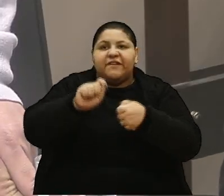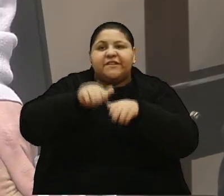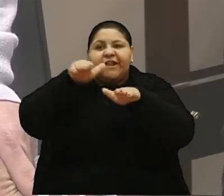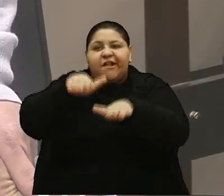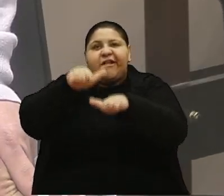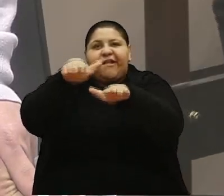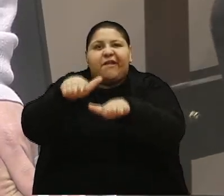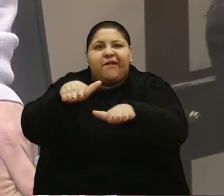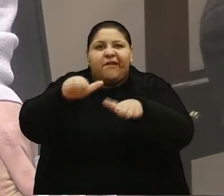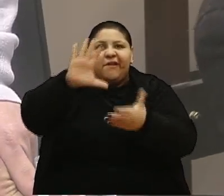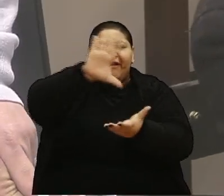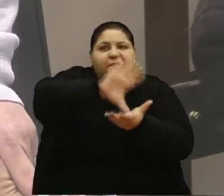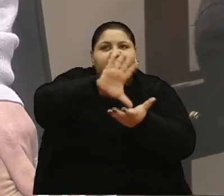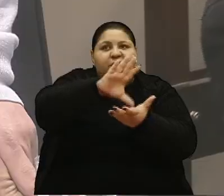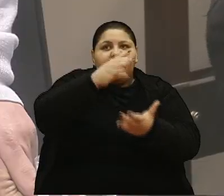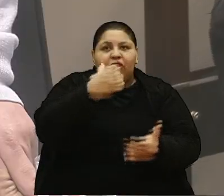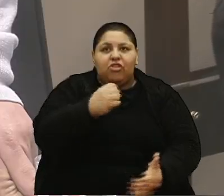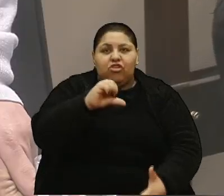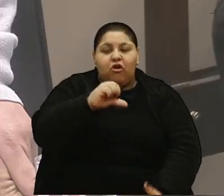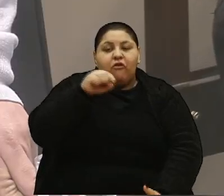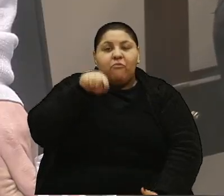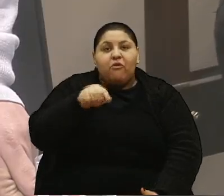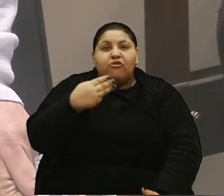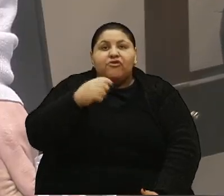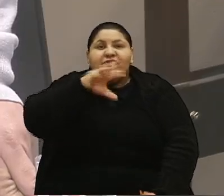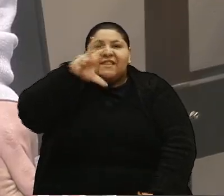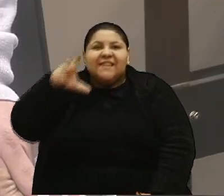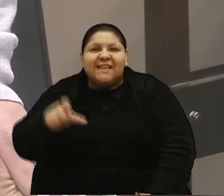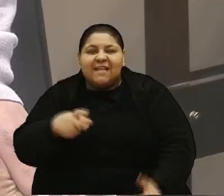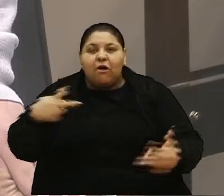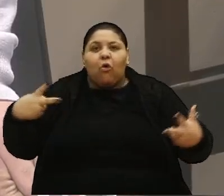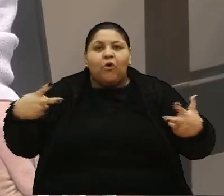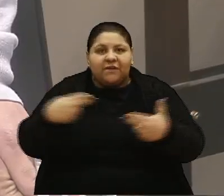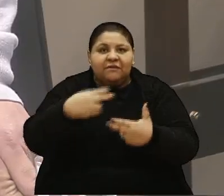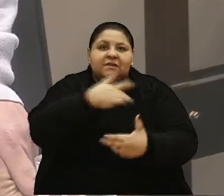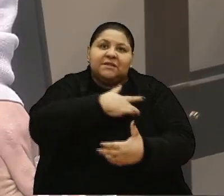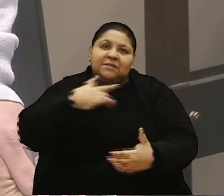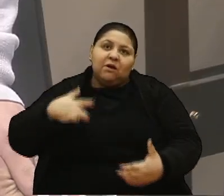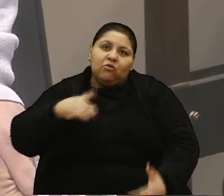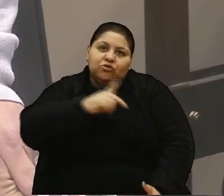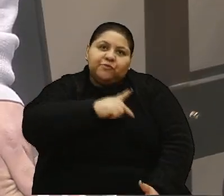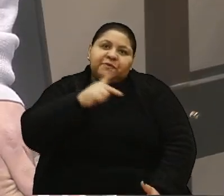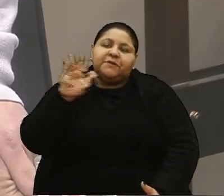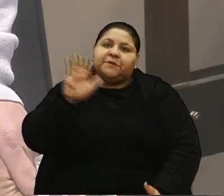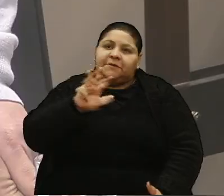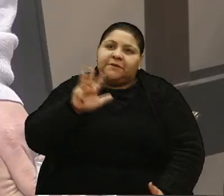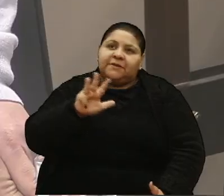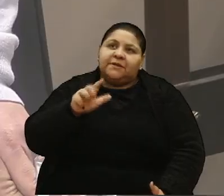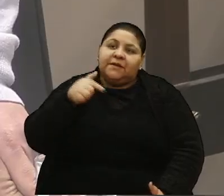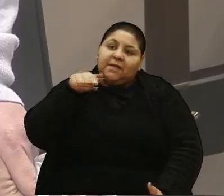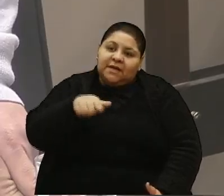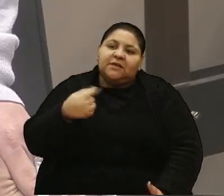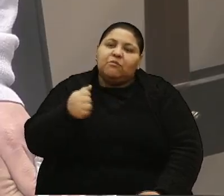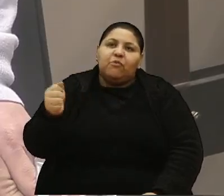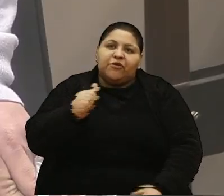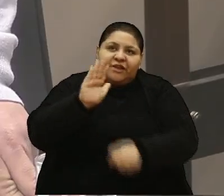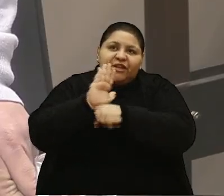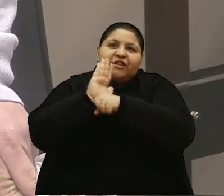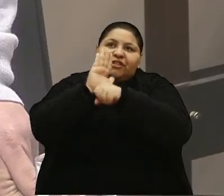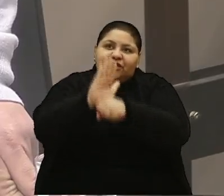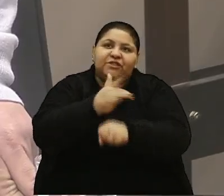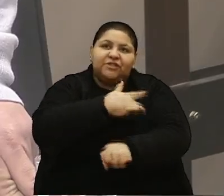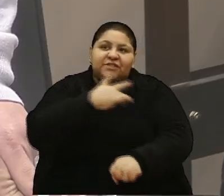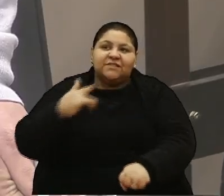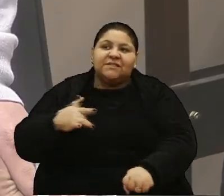praça, 9,3 bilhões na saúde, o Lulinha está cortando. Então, esse dinheiro poderia com certeza ajudar muito na saúde